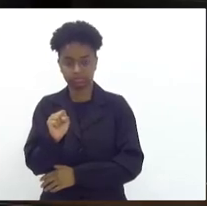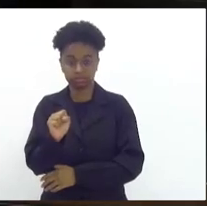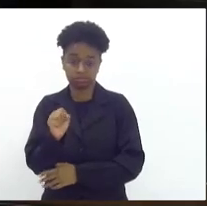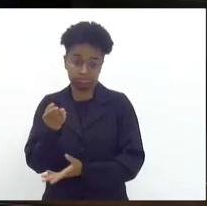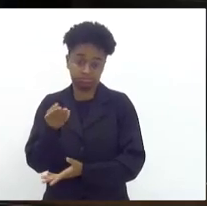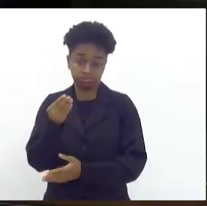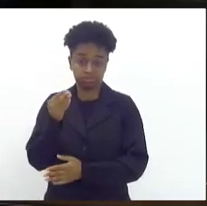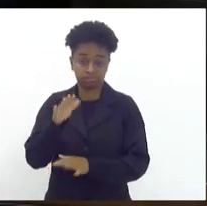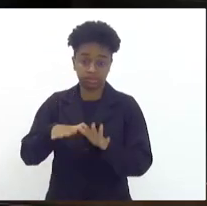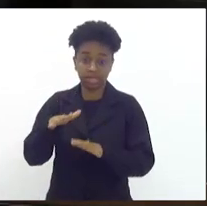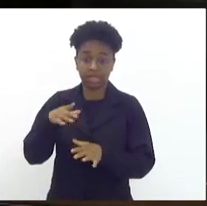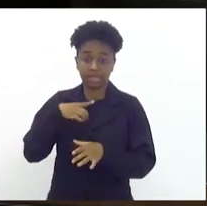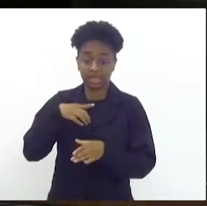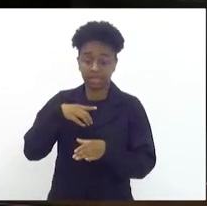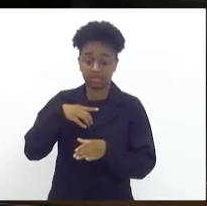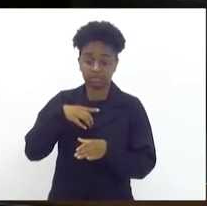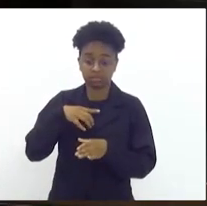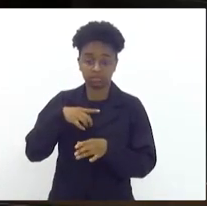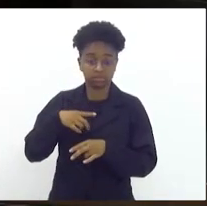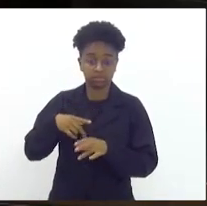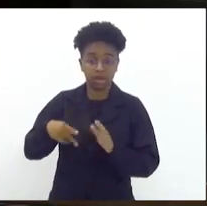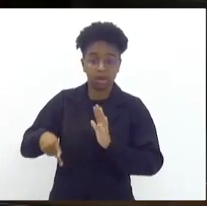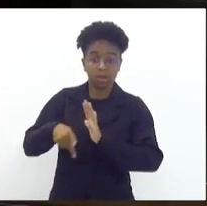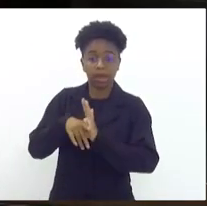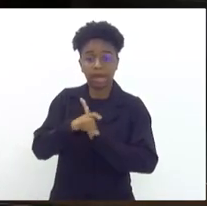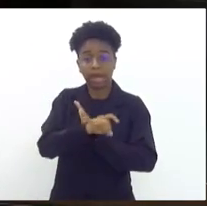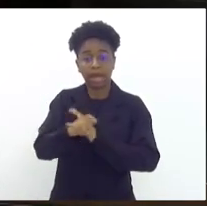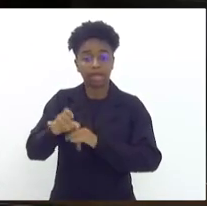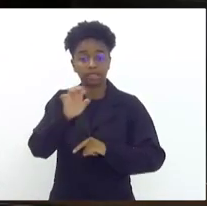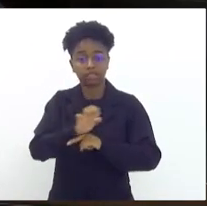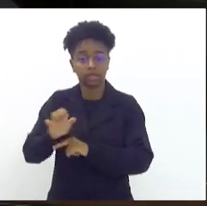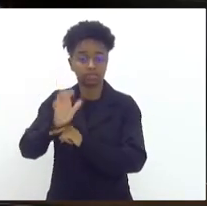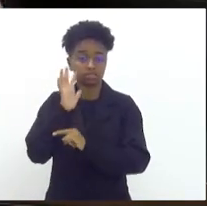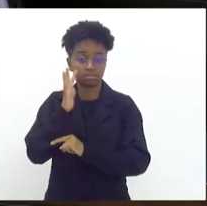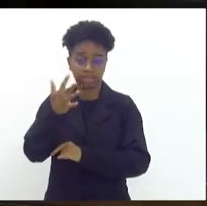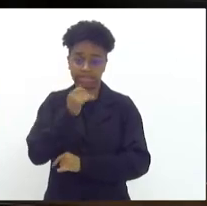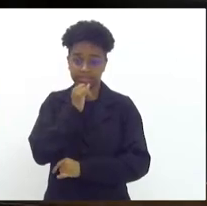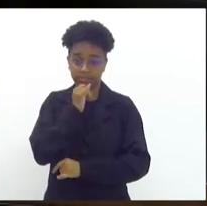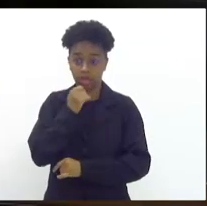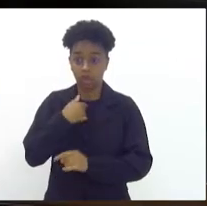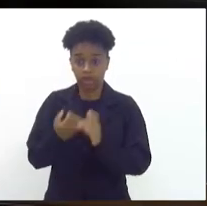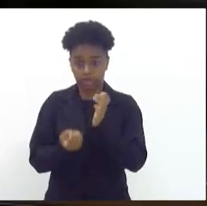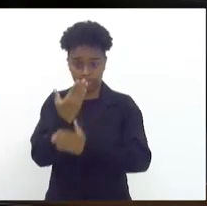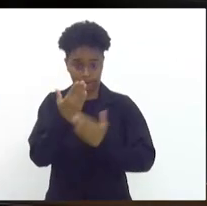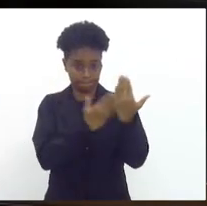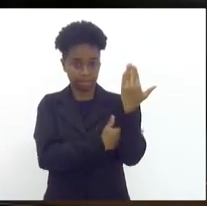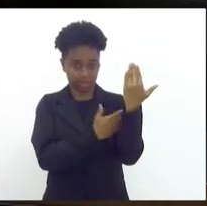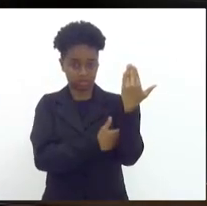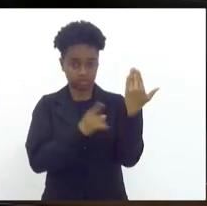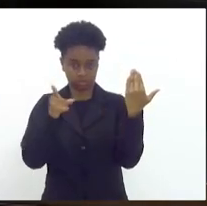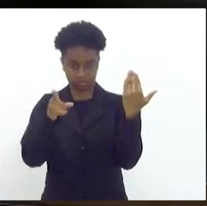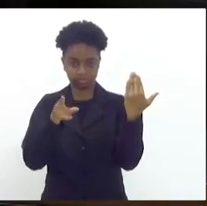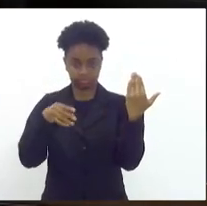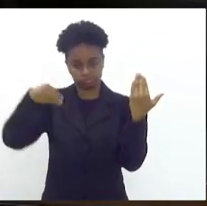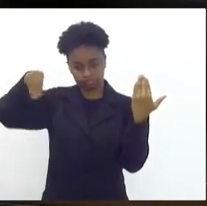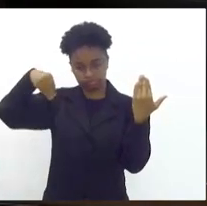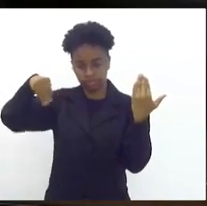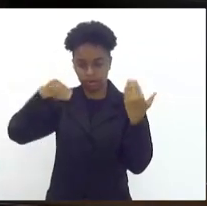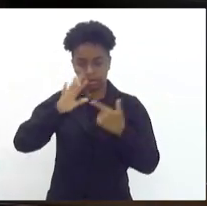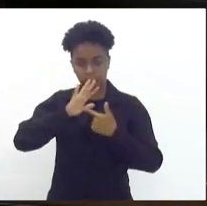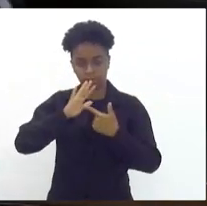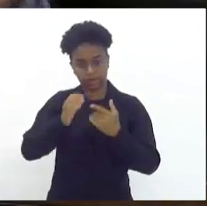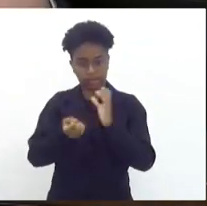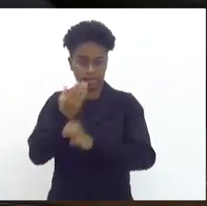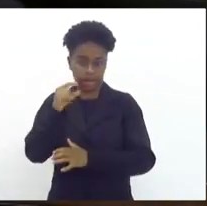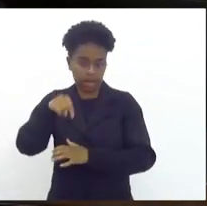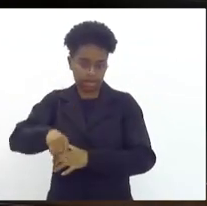fiquem dentro de cada estado porque para a gente ter clareza seu produto essa pasta aqui no Rio de Janeiro vamos supor que a